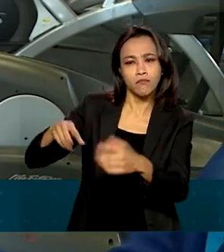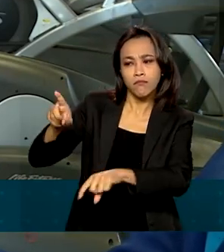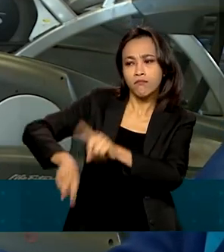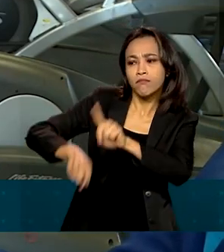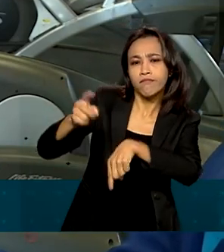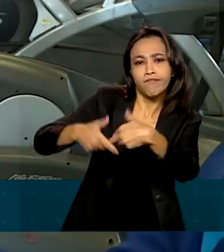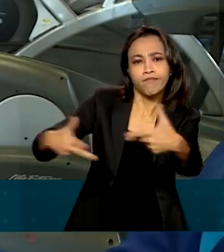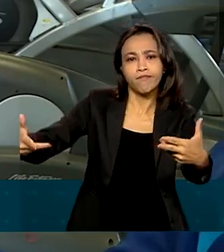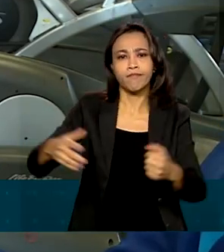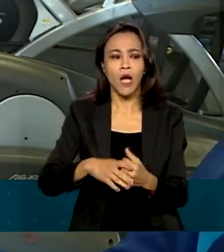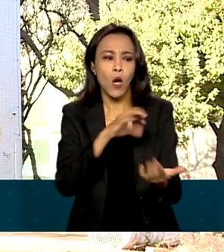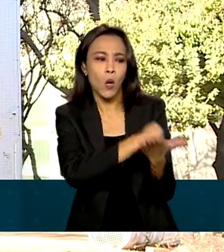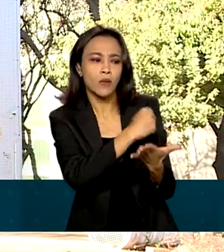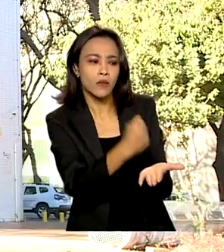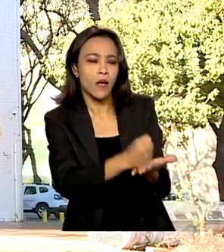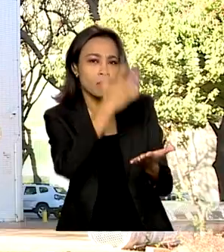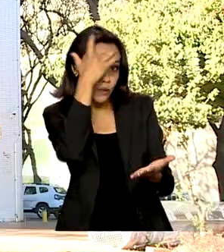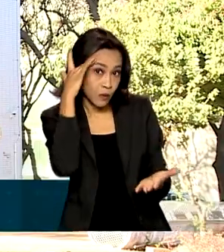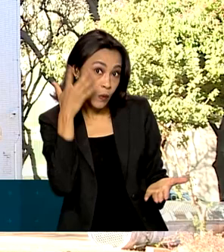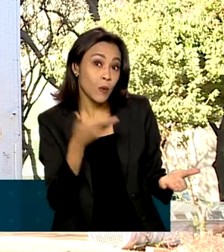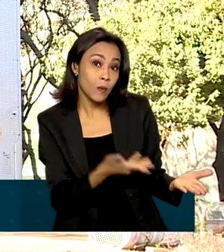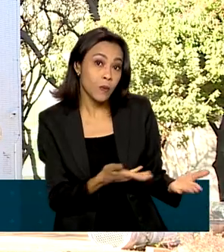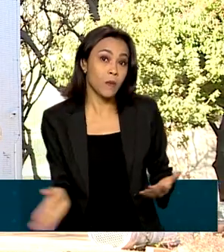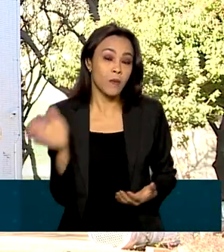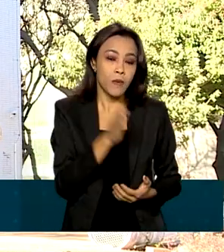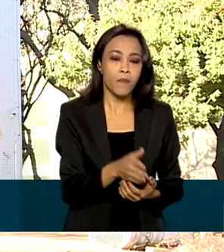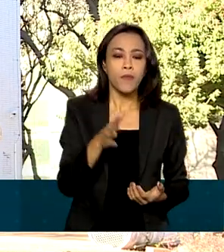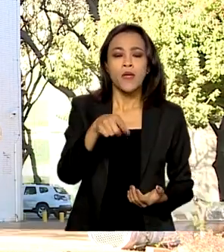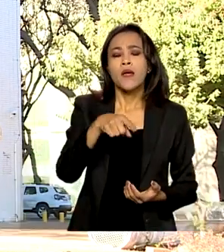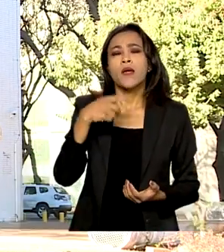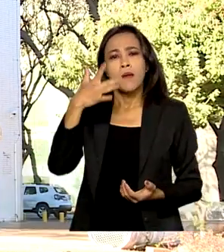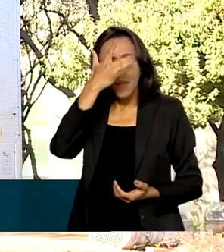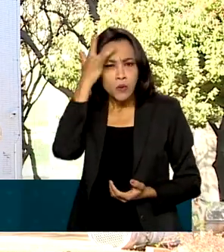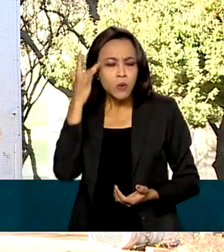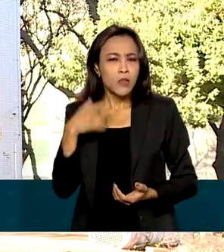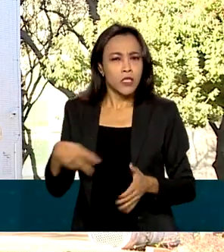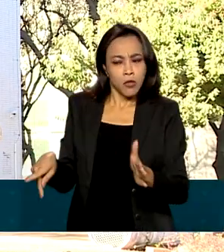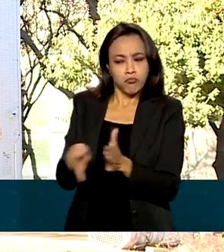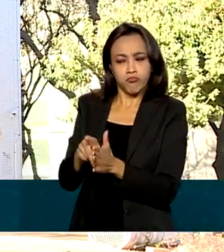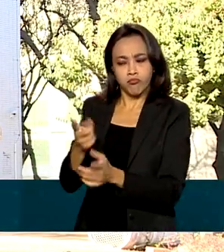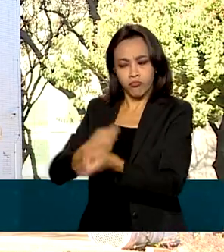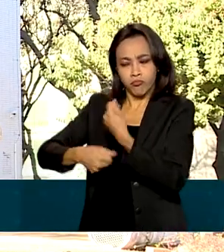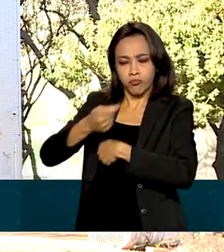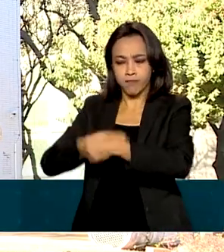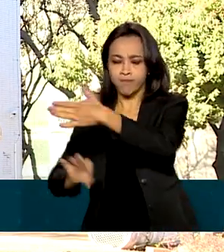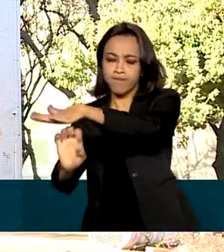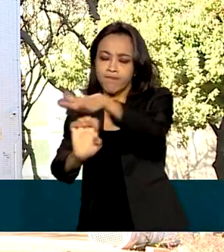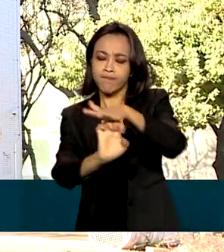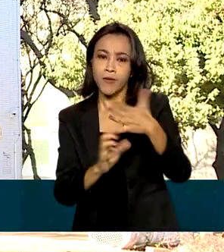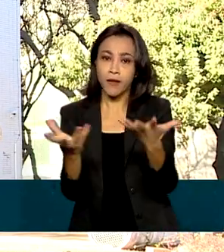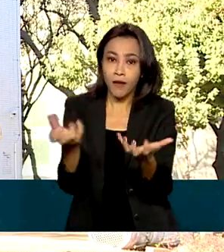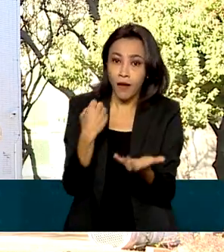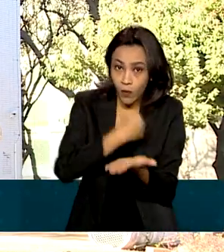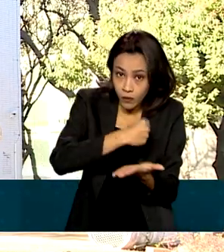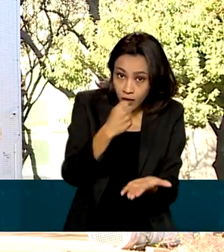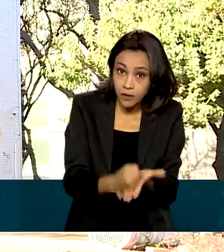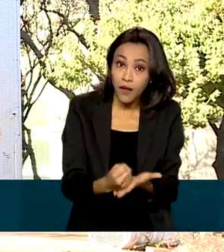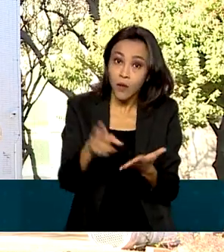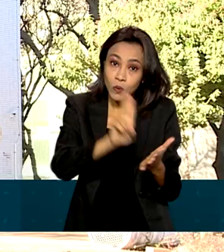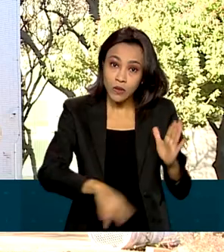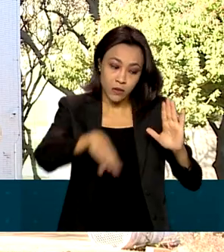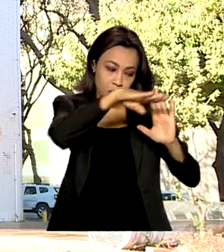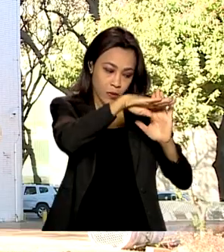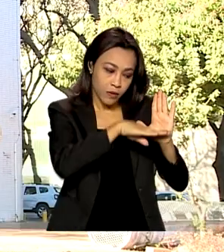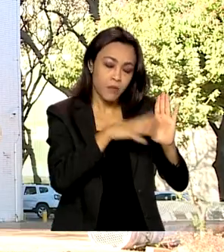estar contratando mais pessoas. Os donos de pequenos negócios interessados em contratar empréstimos pelo Pronamp já